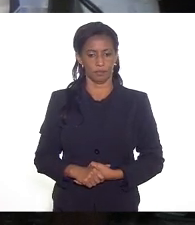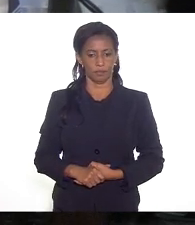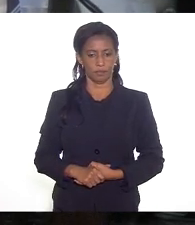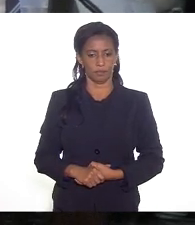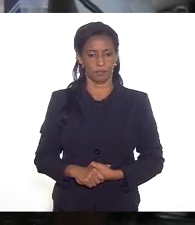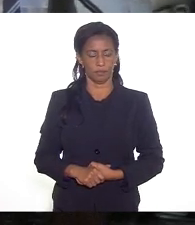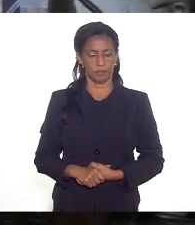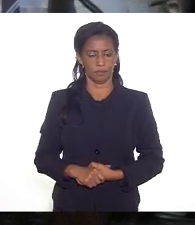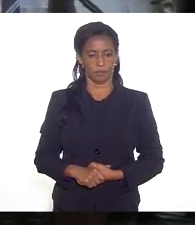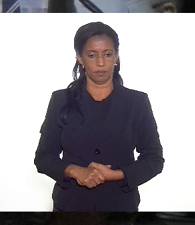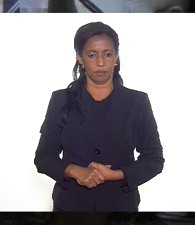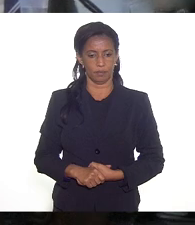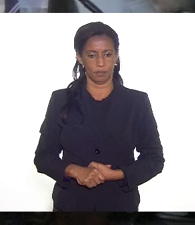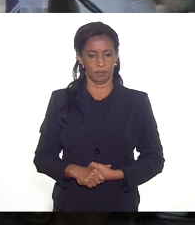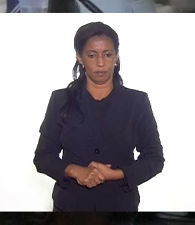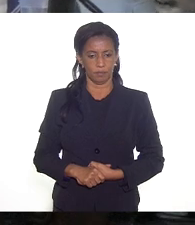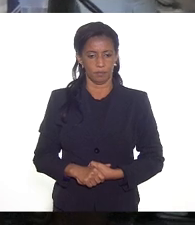Pacheco